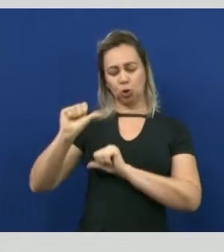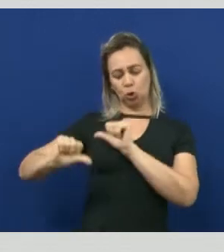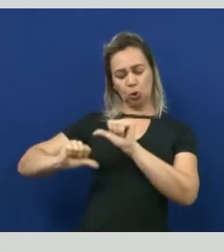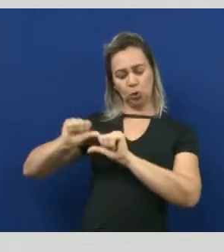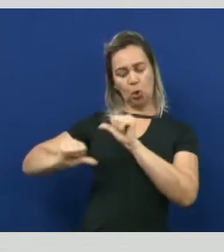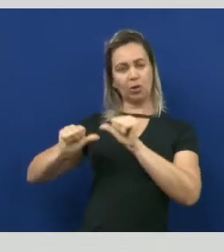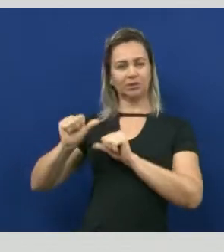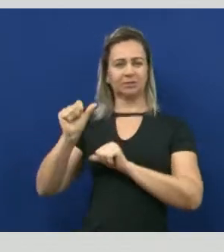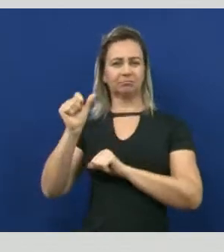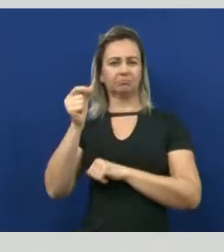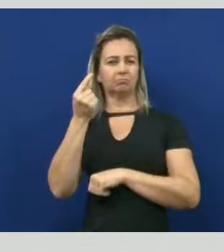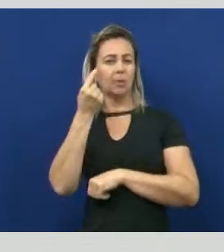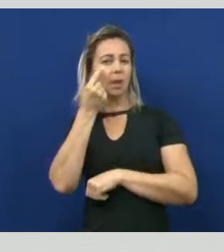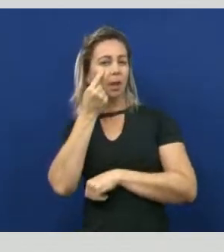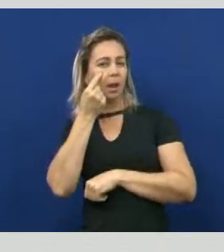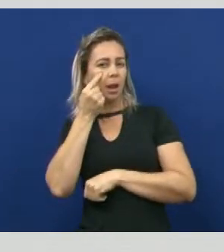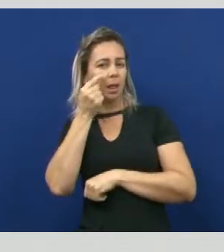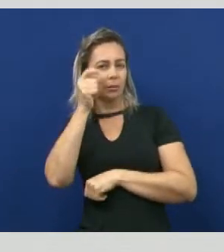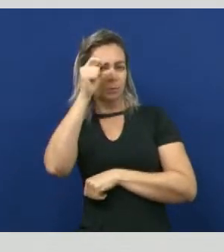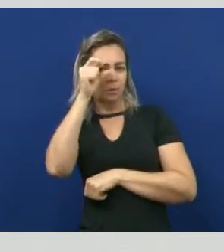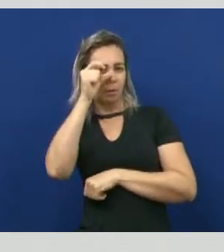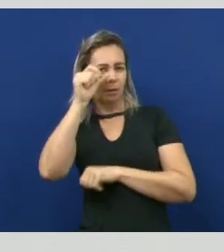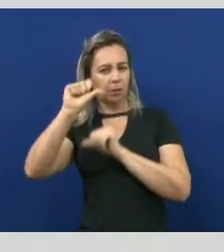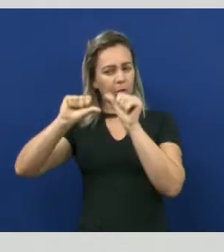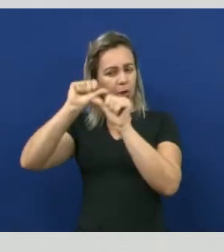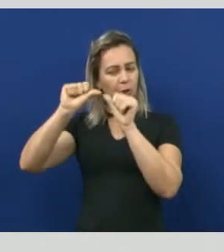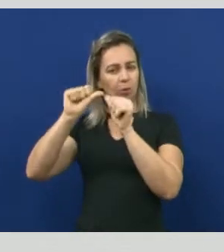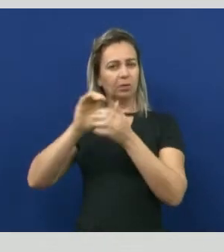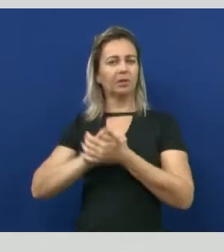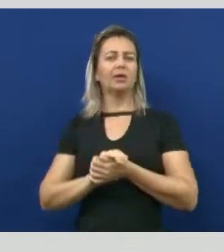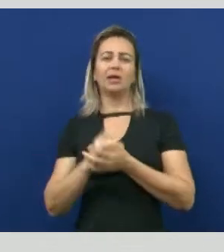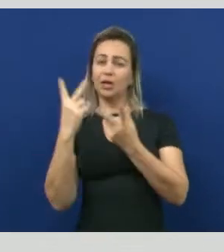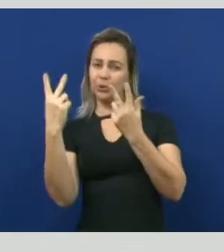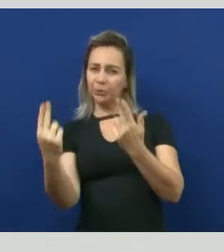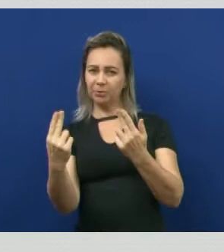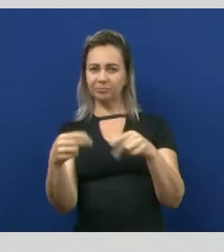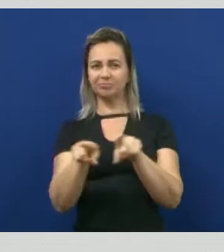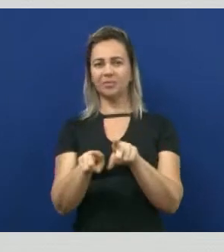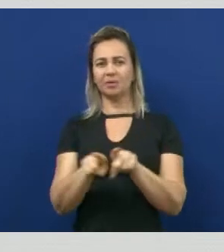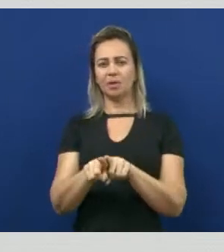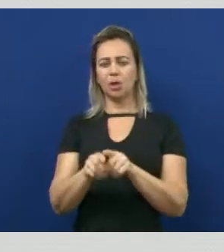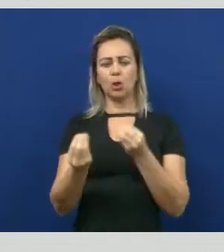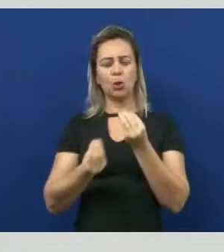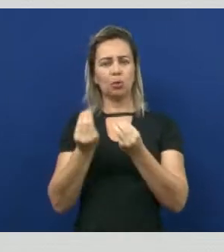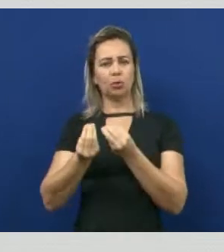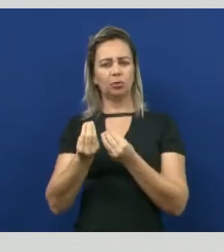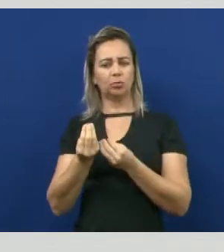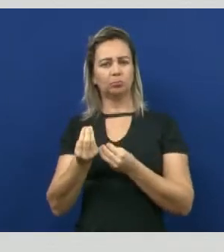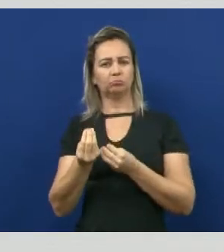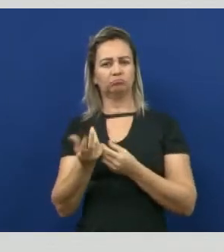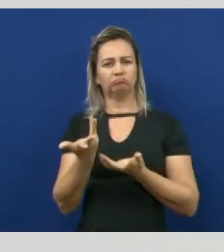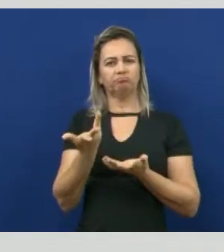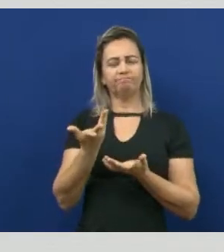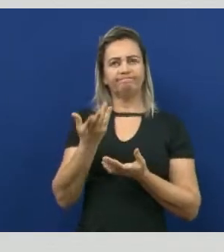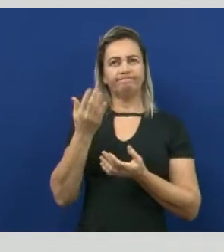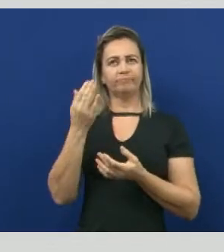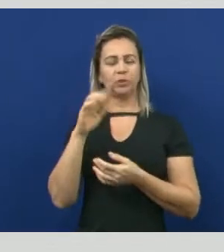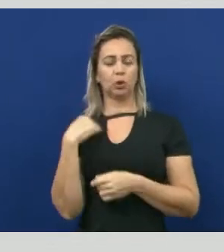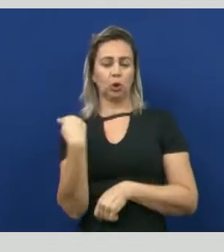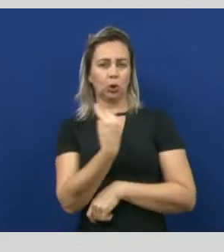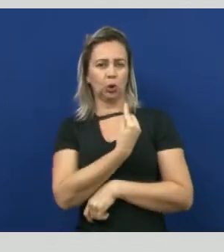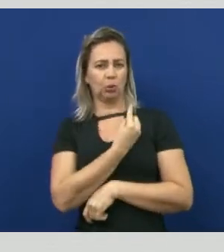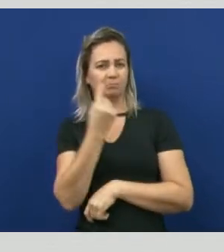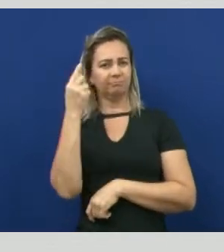o paradigma é exatamente isso, é como nós olhamos para o mundo, certo? Então, essa comparação com a lente é bem interessante para a